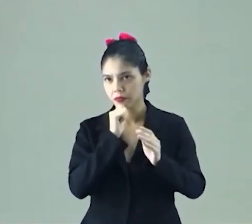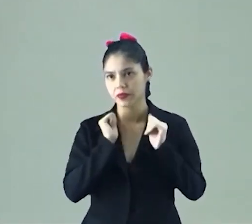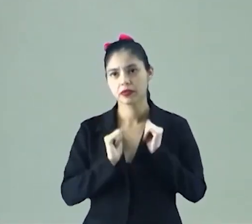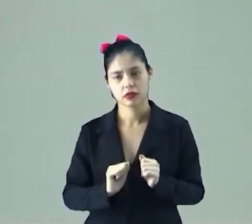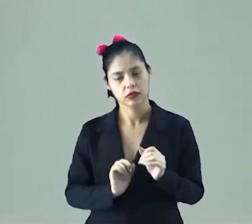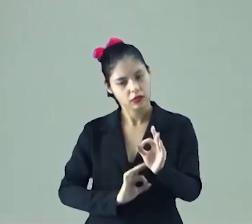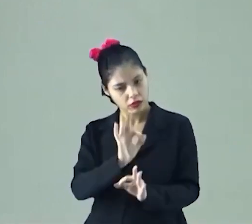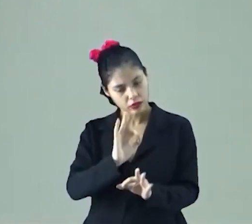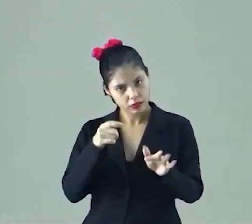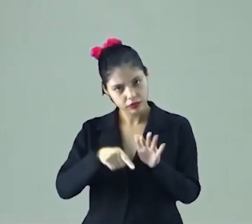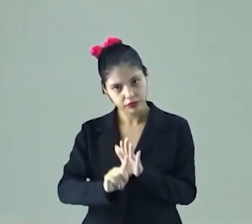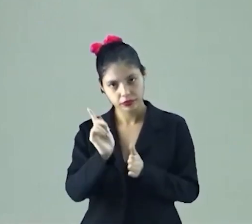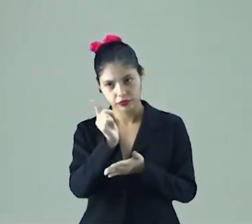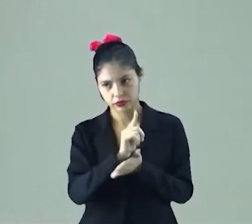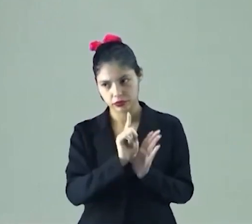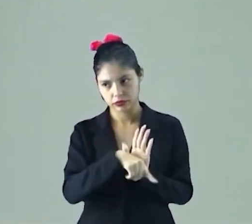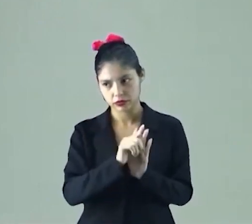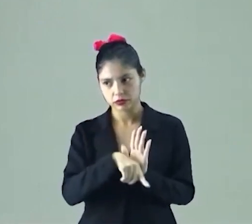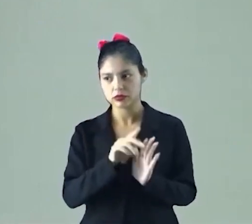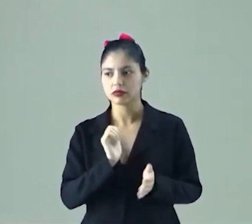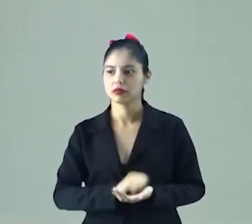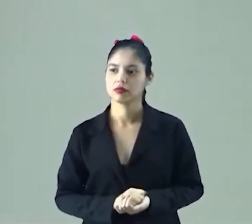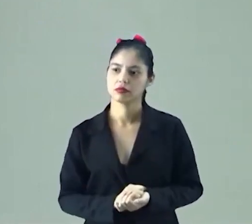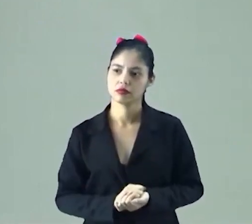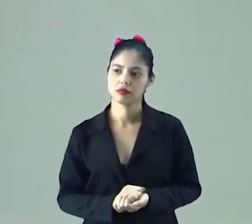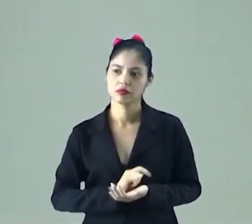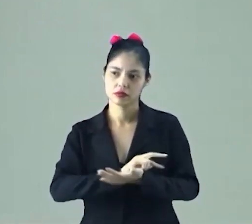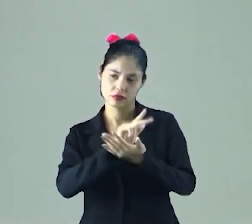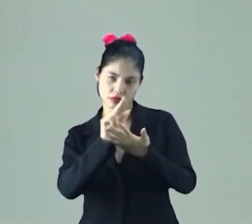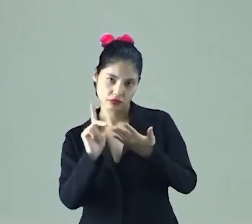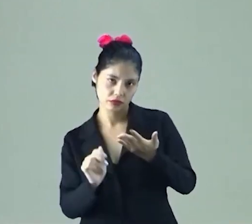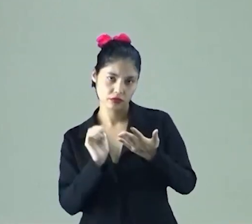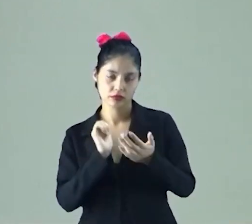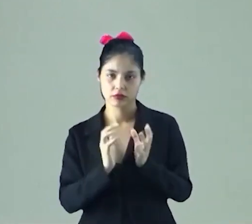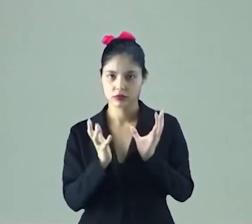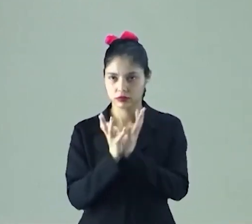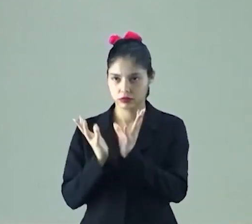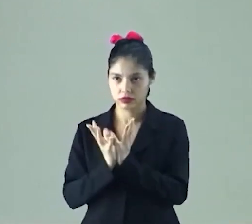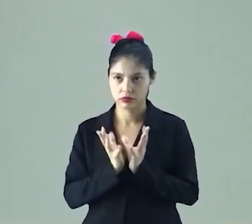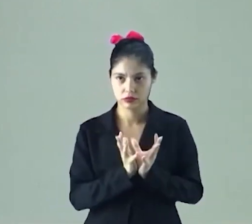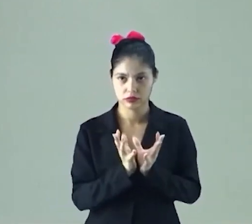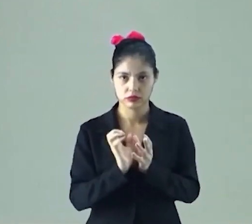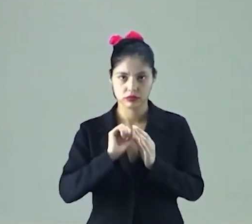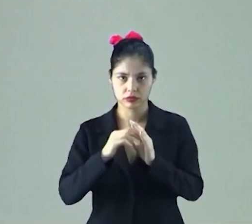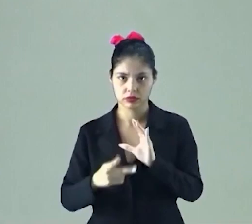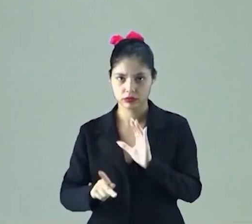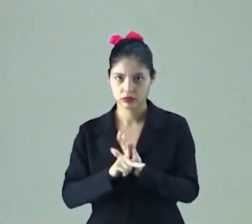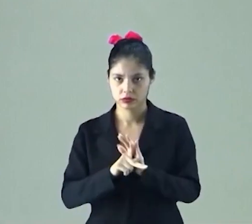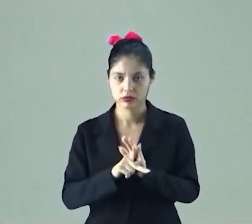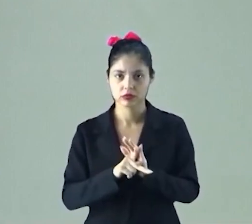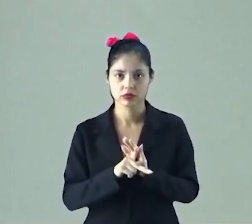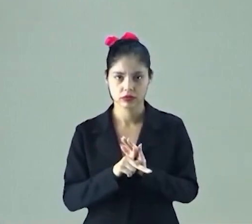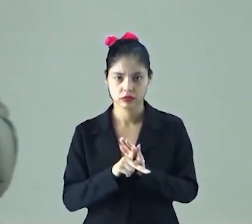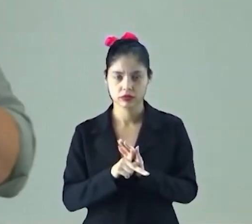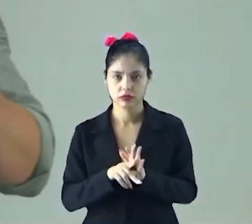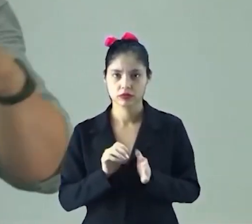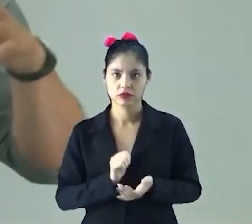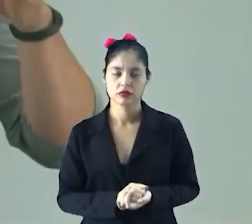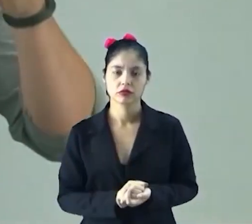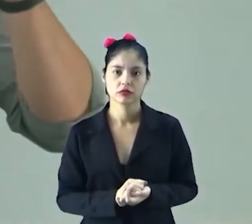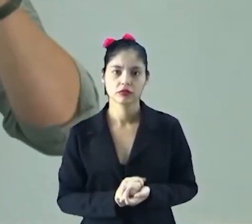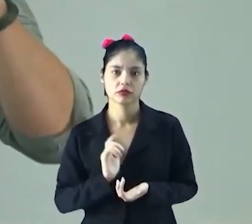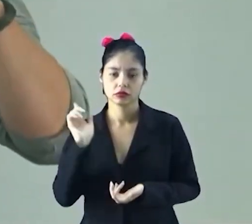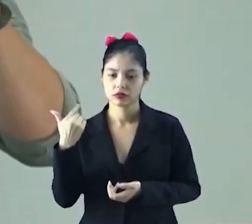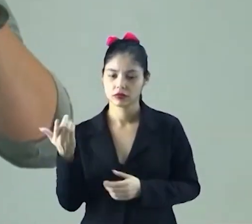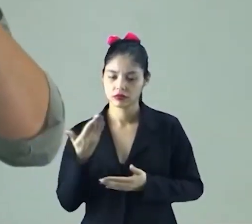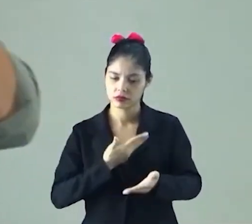eu posso organizar dentro de gênero. Mas aí eu tenho vários grupos que têm características incomuns, que